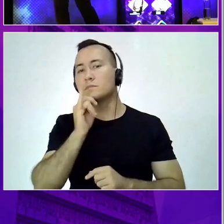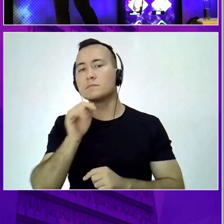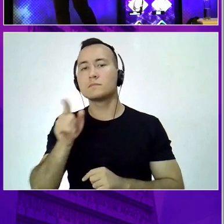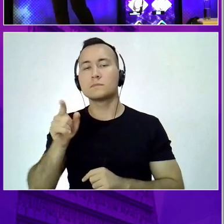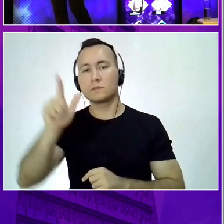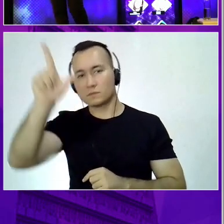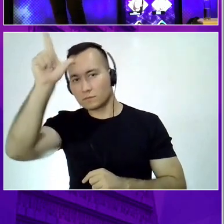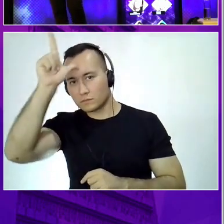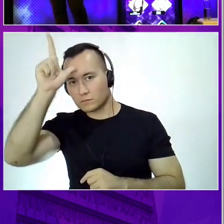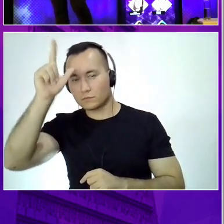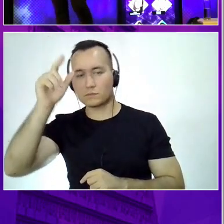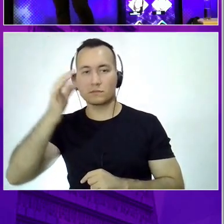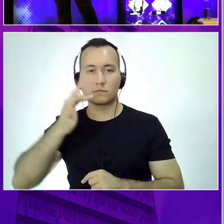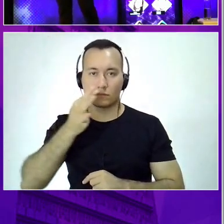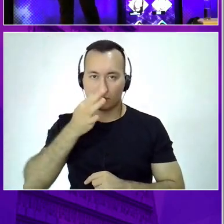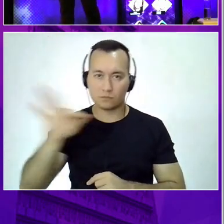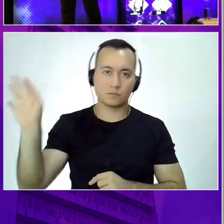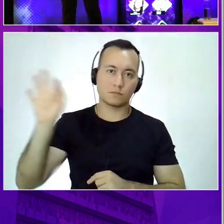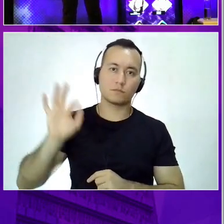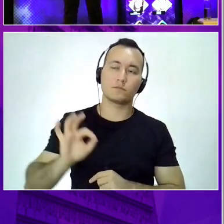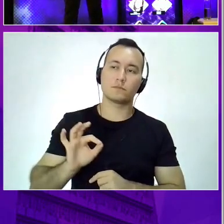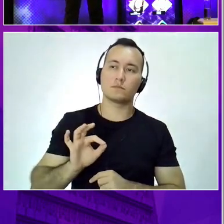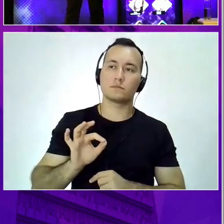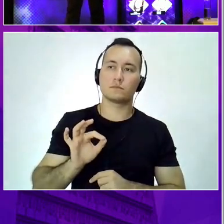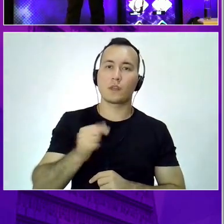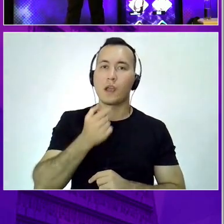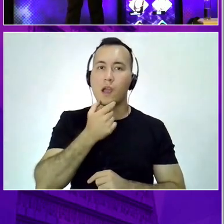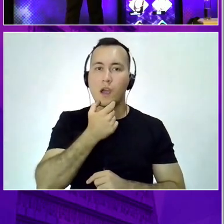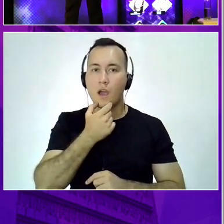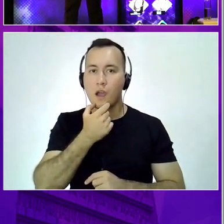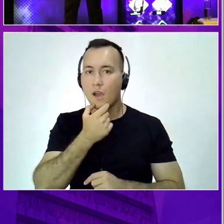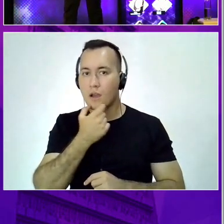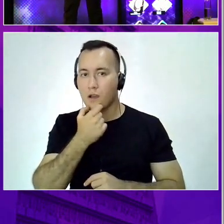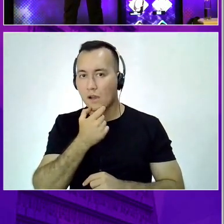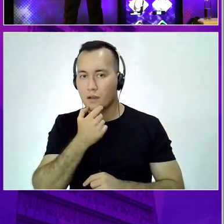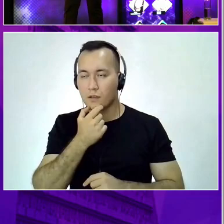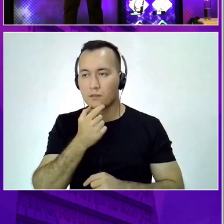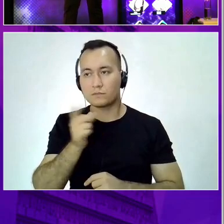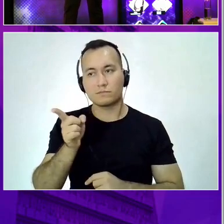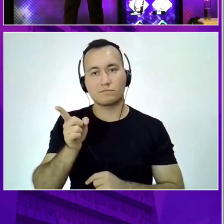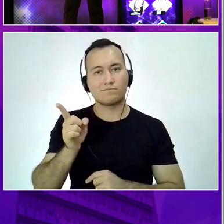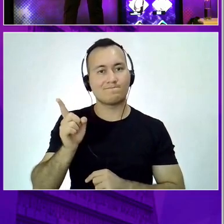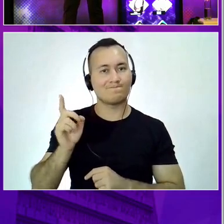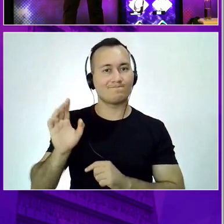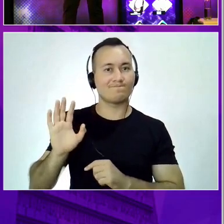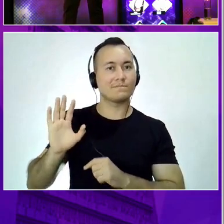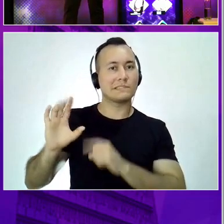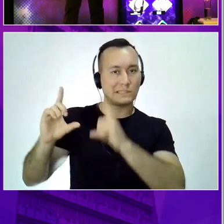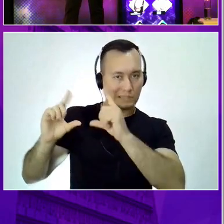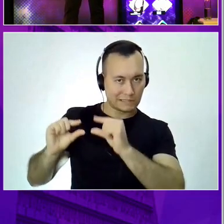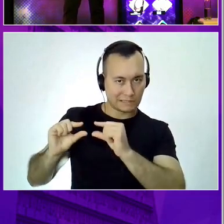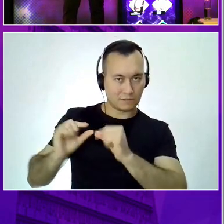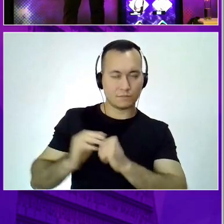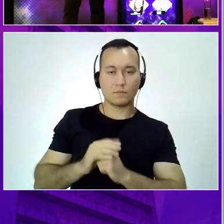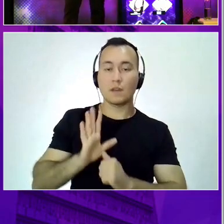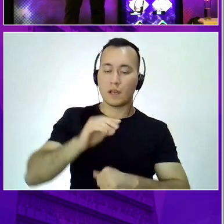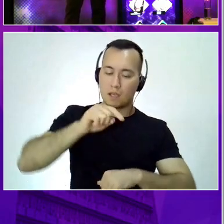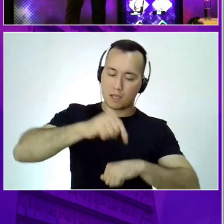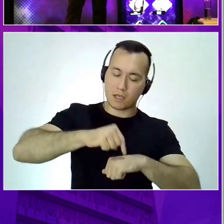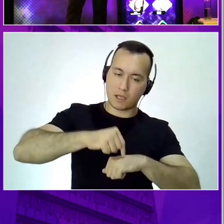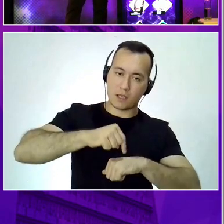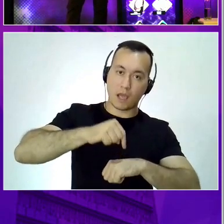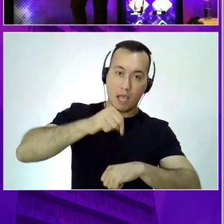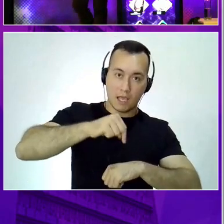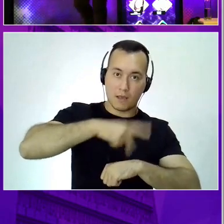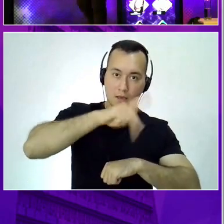Alemanha, França, Reino Unido, são mais conservadores. Mas, olha, o Brasil, Índia, China, Coreia,